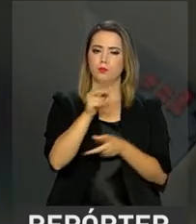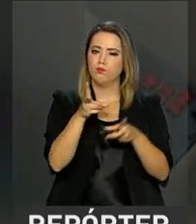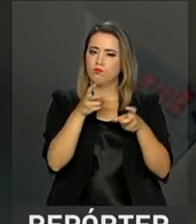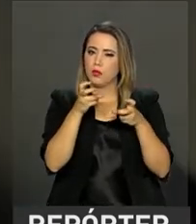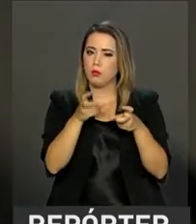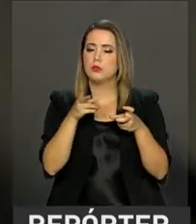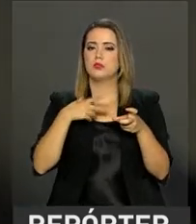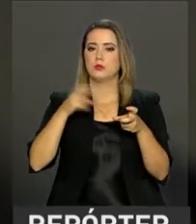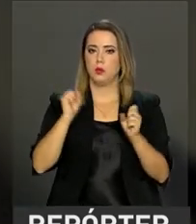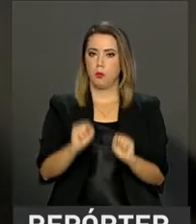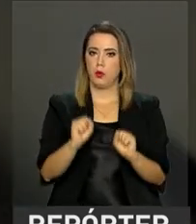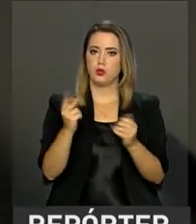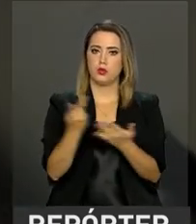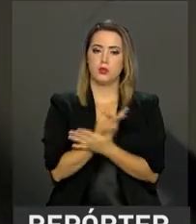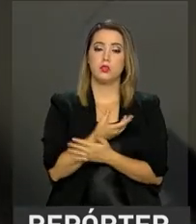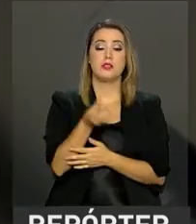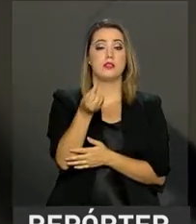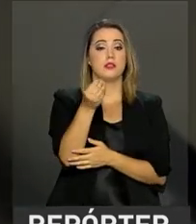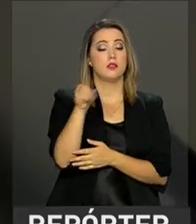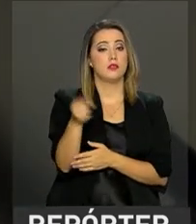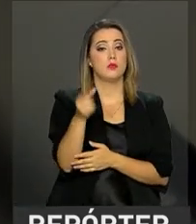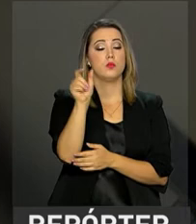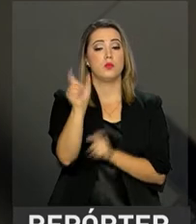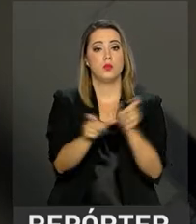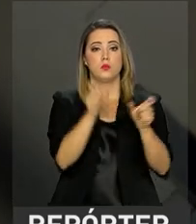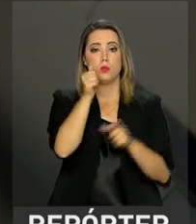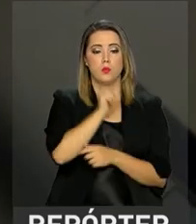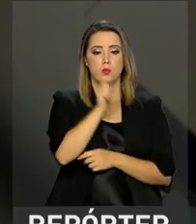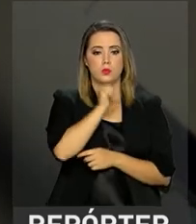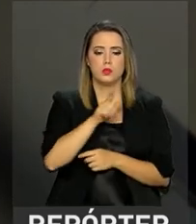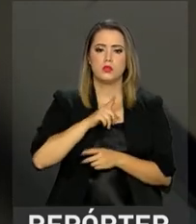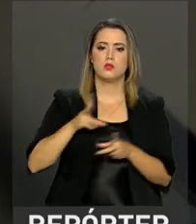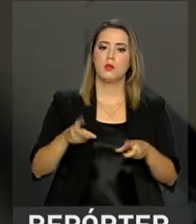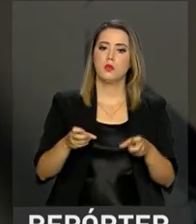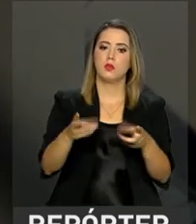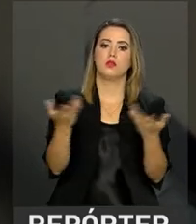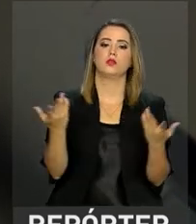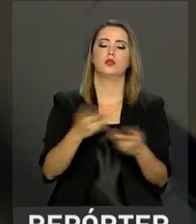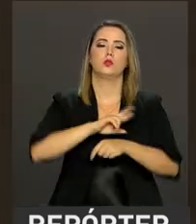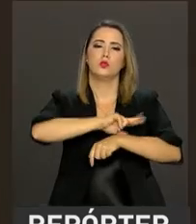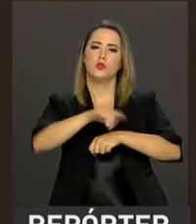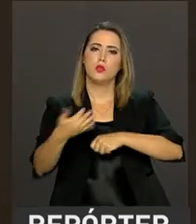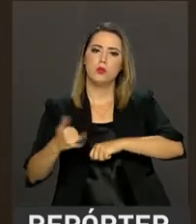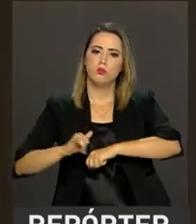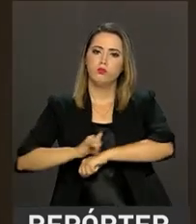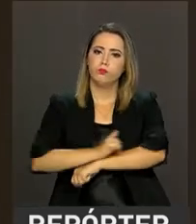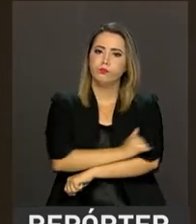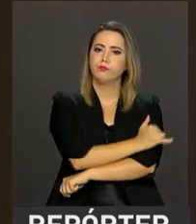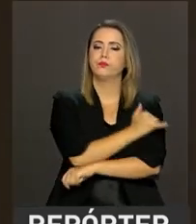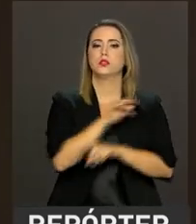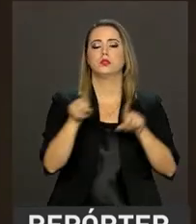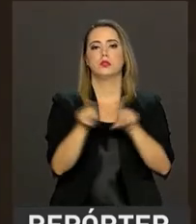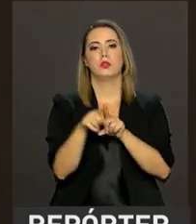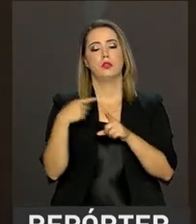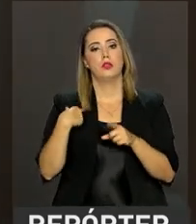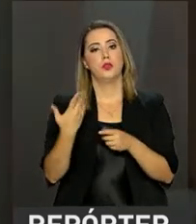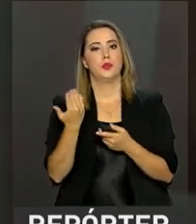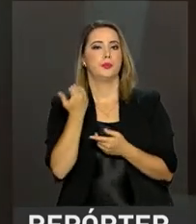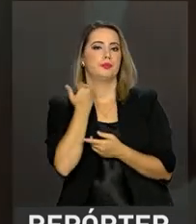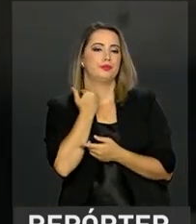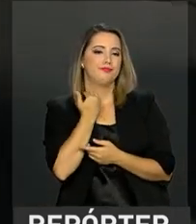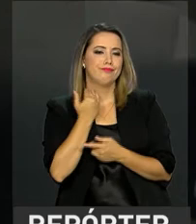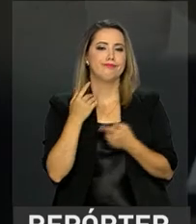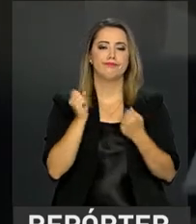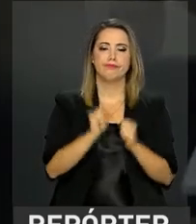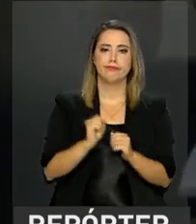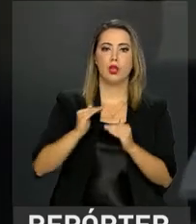este ano a obesidade o sedentarismo são apontados como fatores de risco para o desenvolvimento da doença